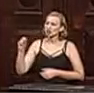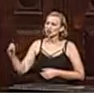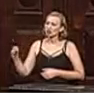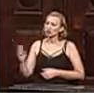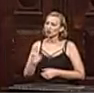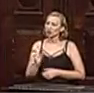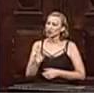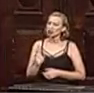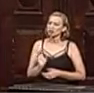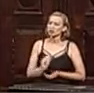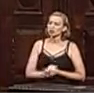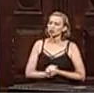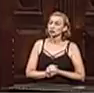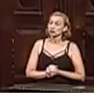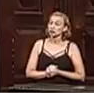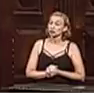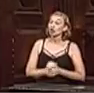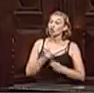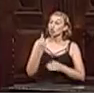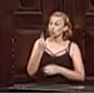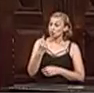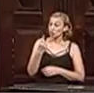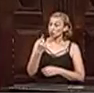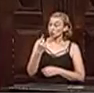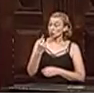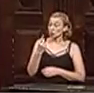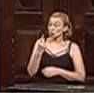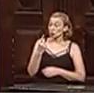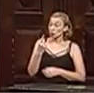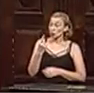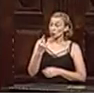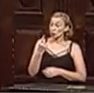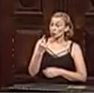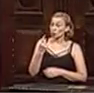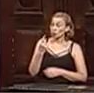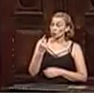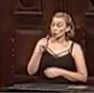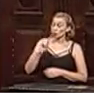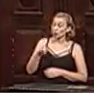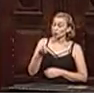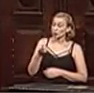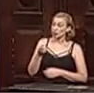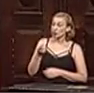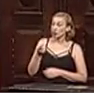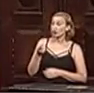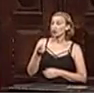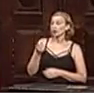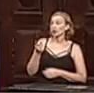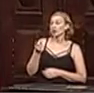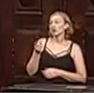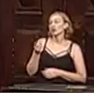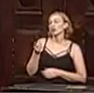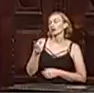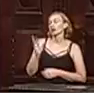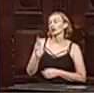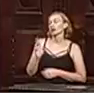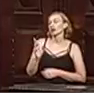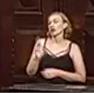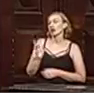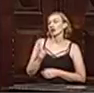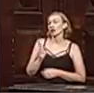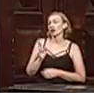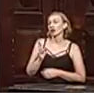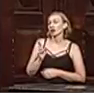empresa, R$ 1.000, 5 dias após a aprovação da mudança do turno, R$